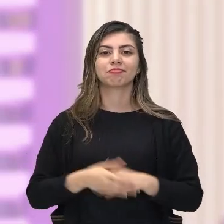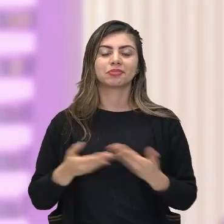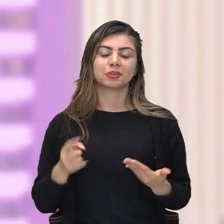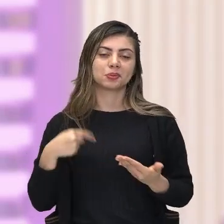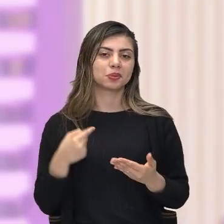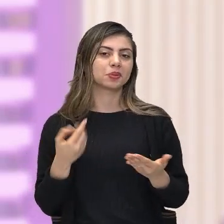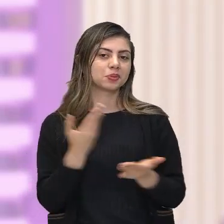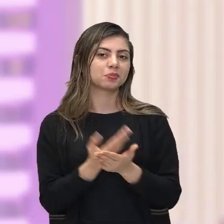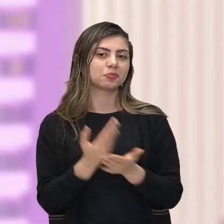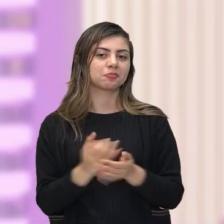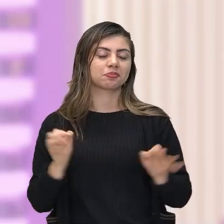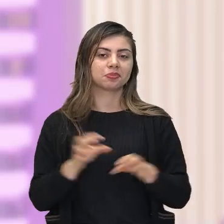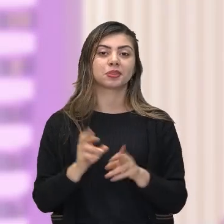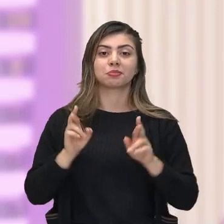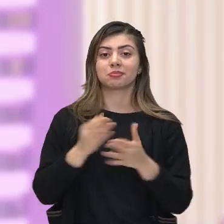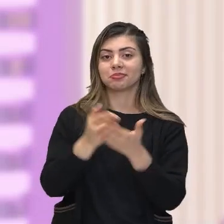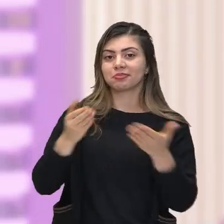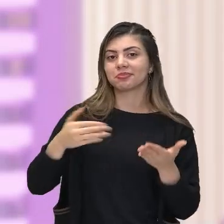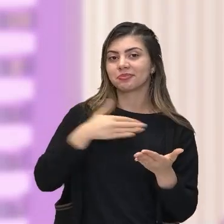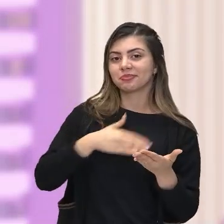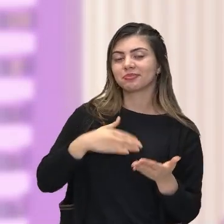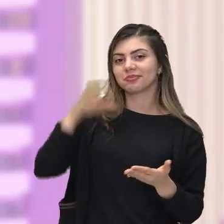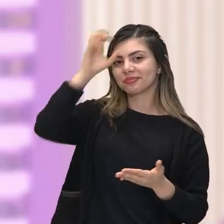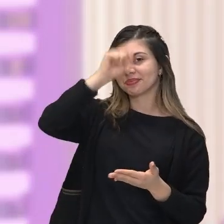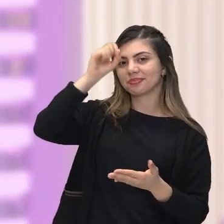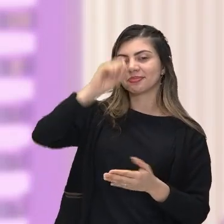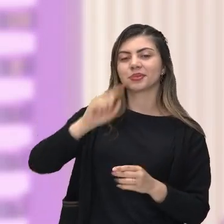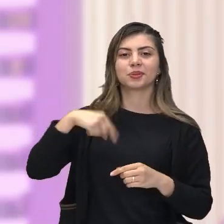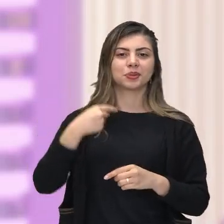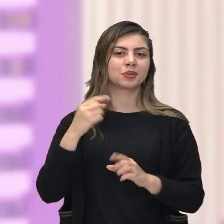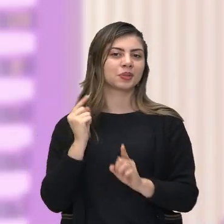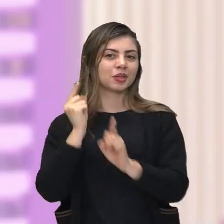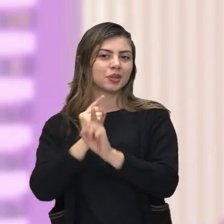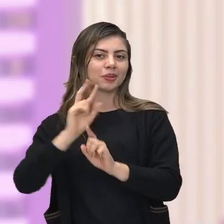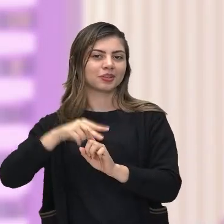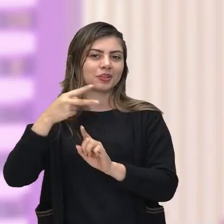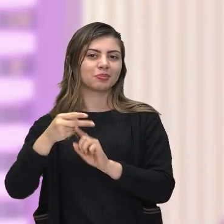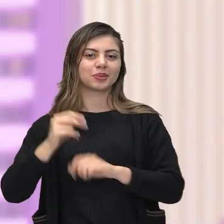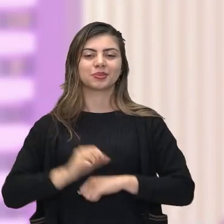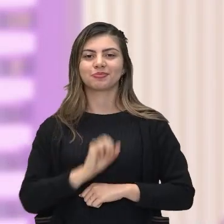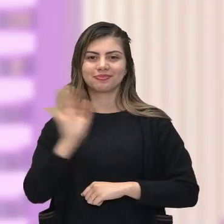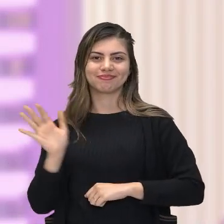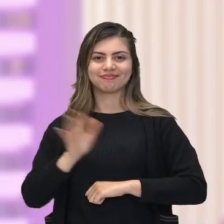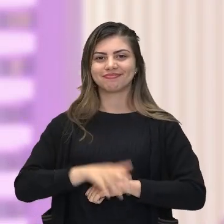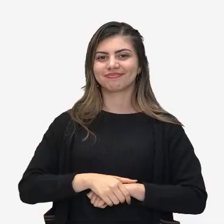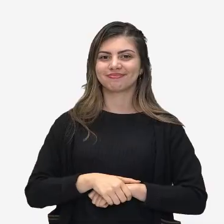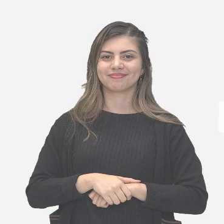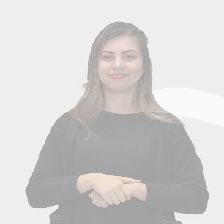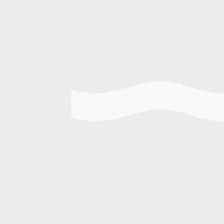nossa aula. Espero que vocês tenham gostado e aprendido. E a gente se encontra numa próxima oportunidade. Até mais!